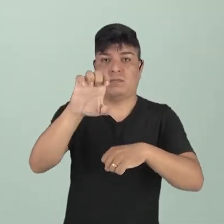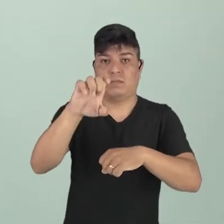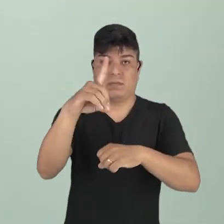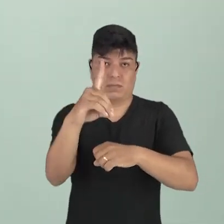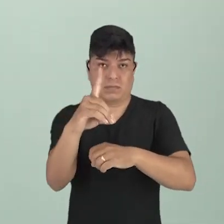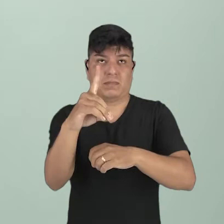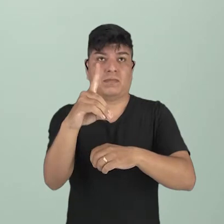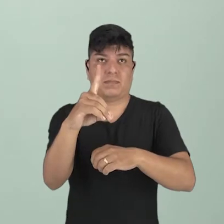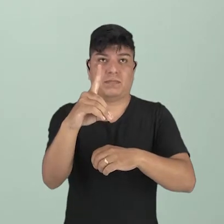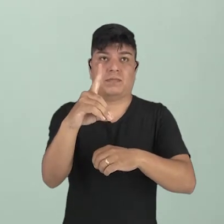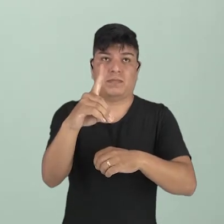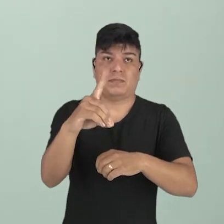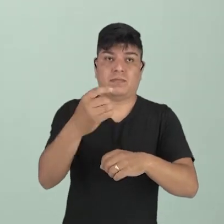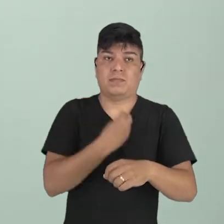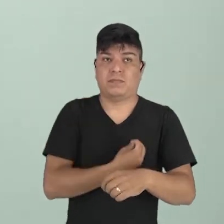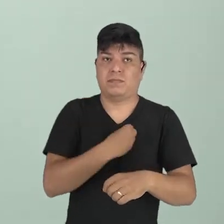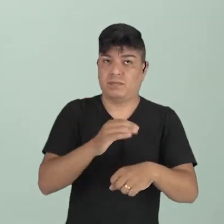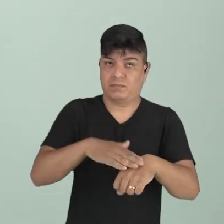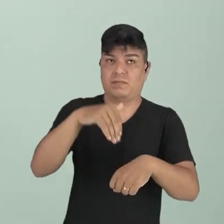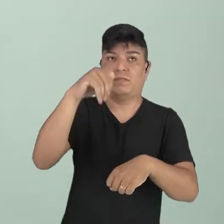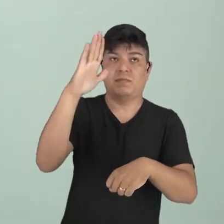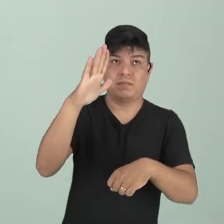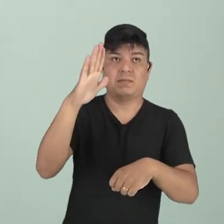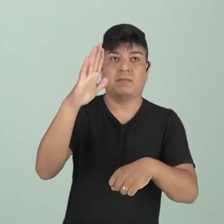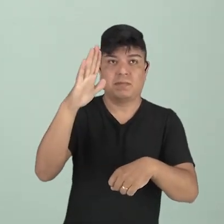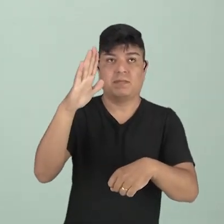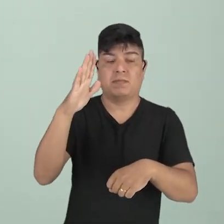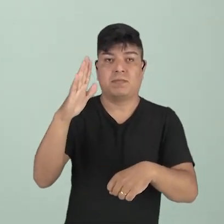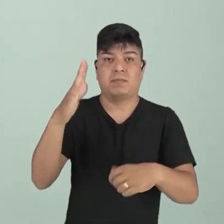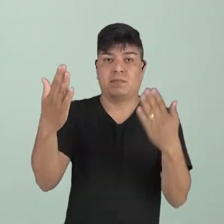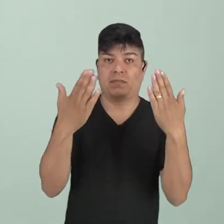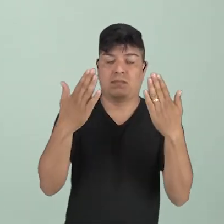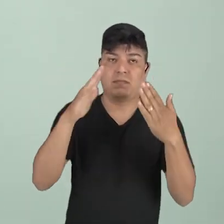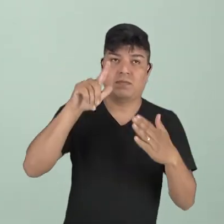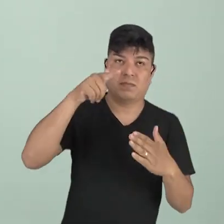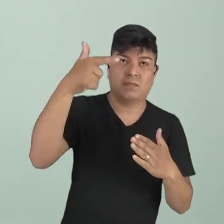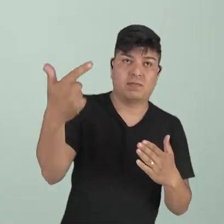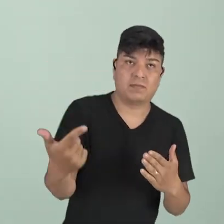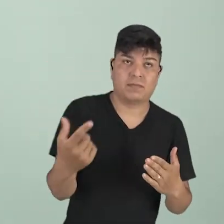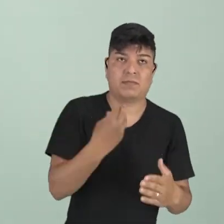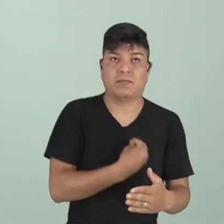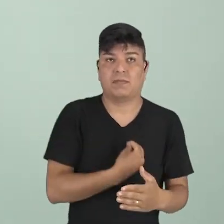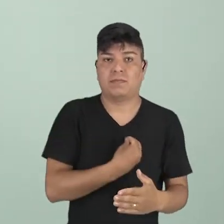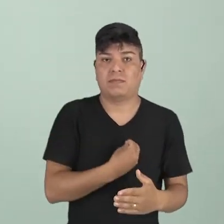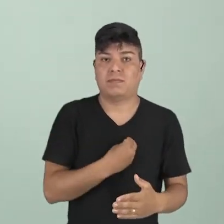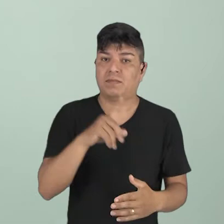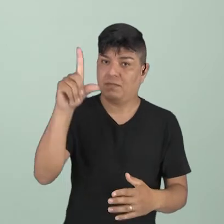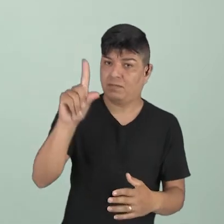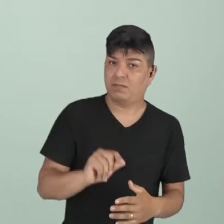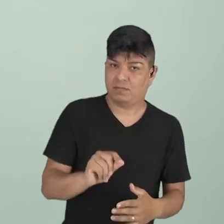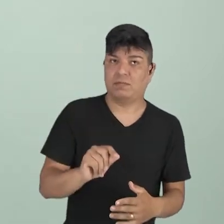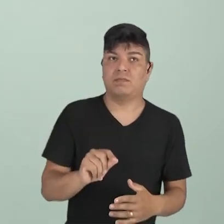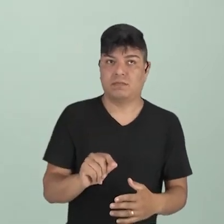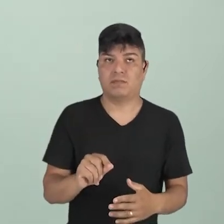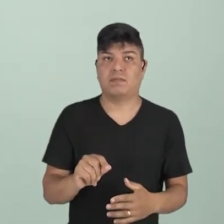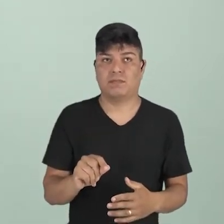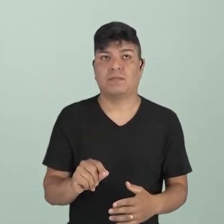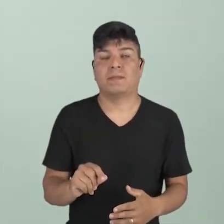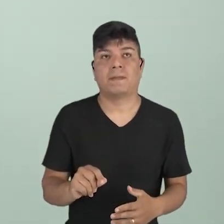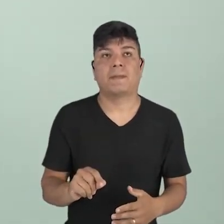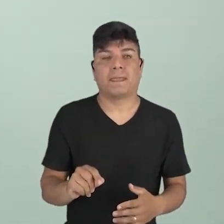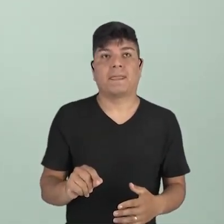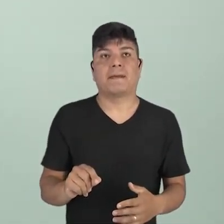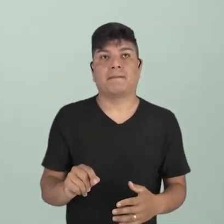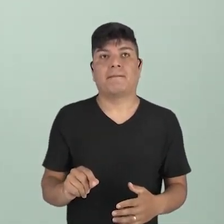uma vida útil maior, ou seja, ela dura mais em comparação às outras que normalmente têm uma vida útil menor, queimam com muita frequência,